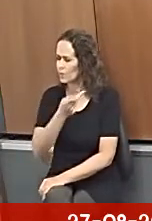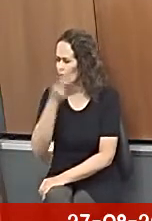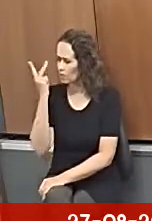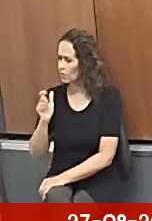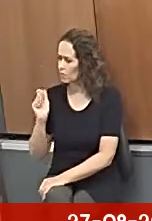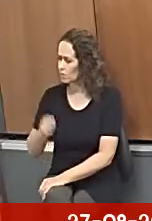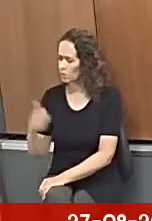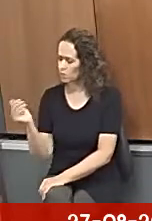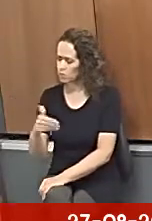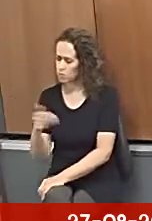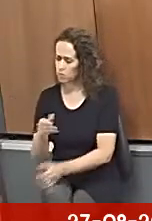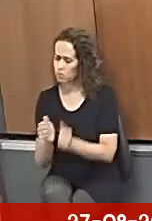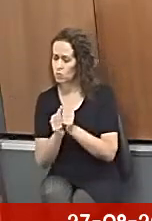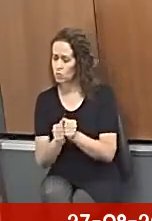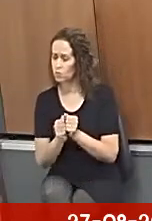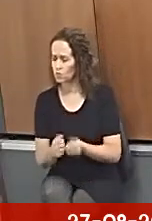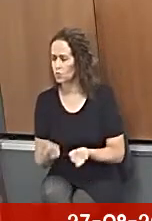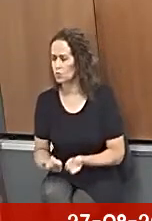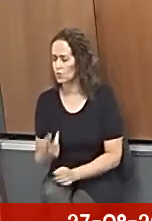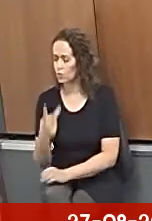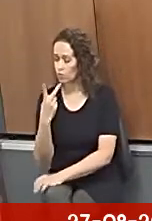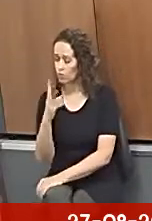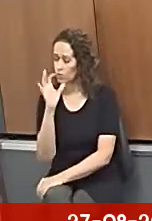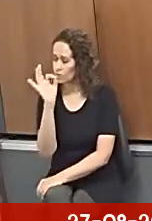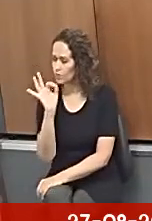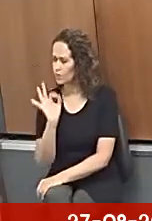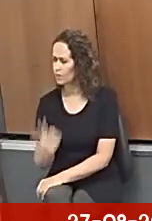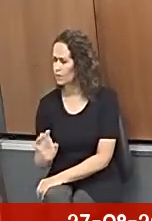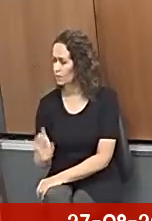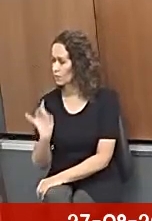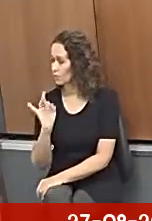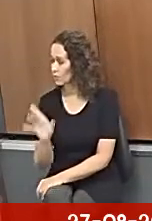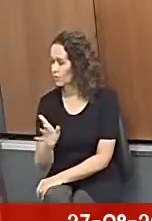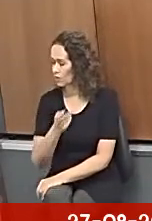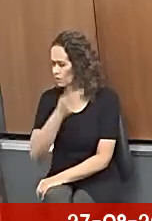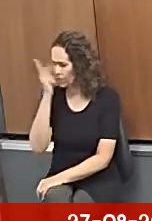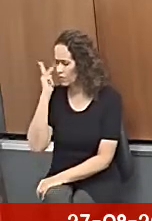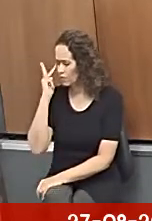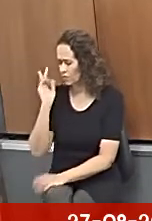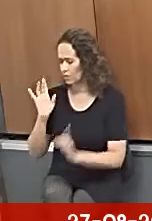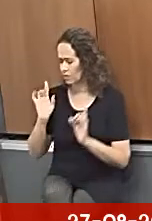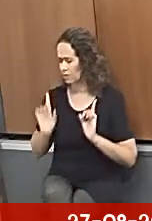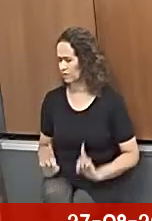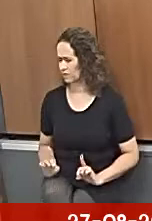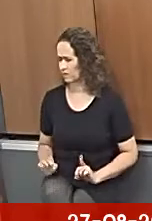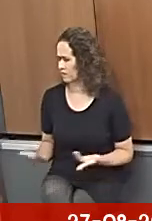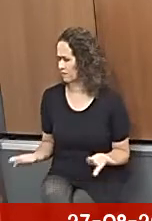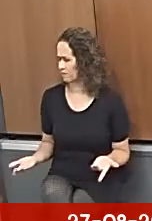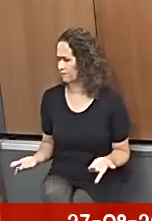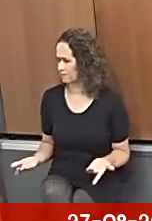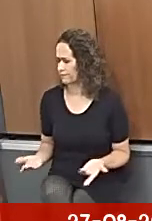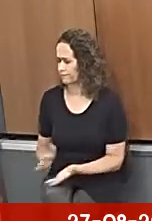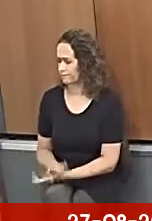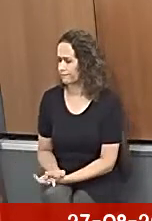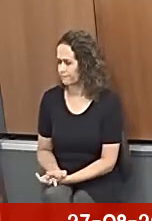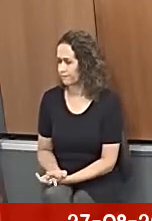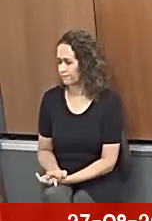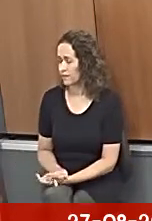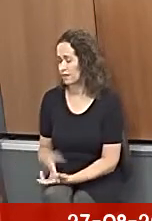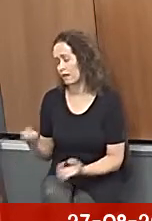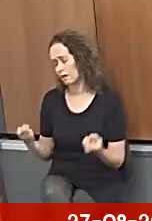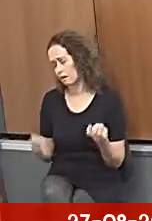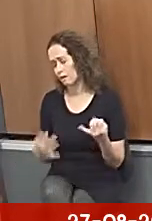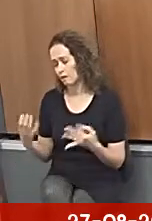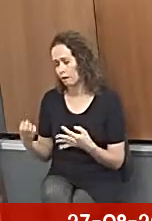mineral mesmo tempo 2% somente para a pessoa com deficiência não veio aquele argumentação